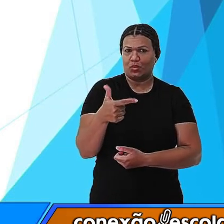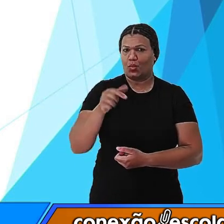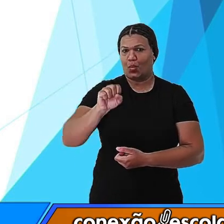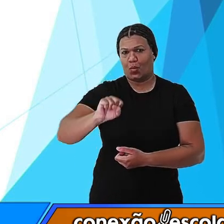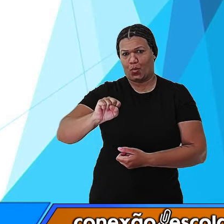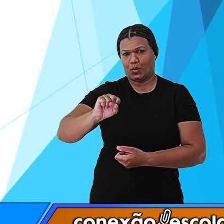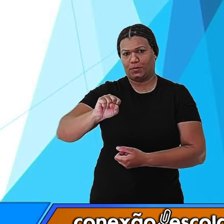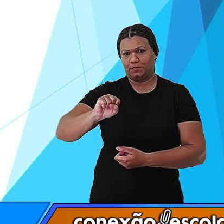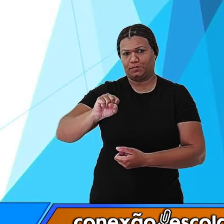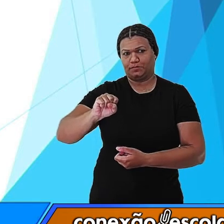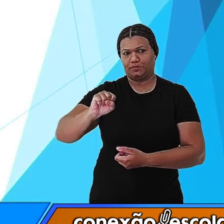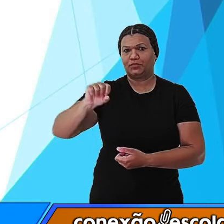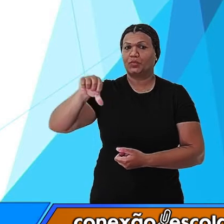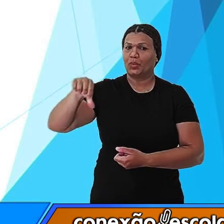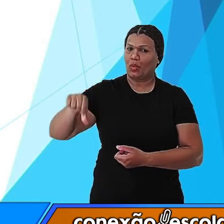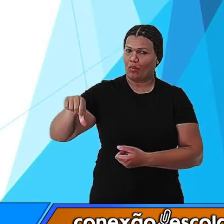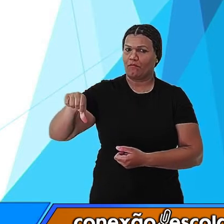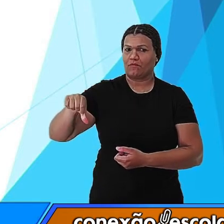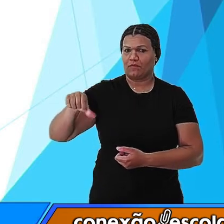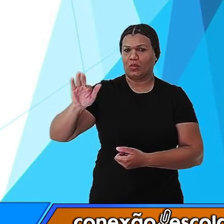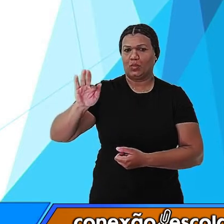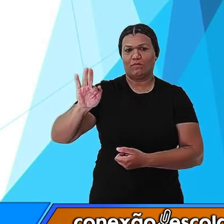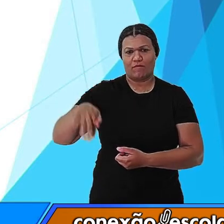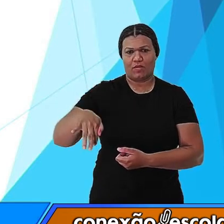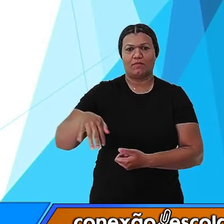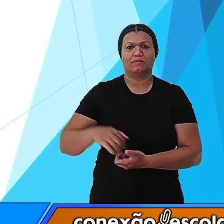8 e por fim o 9,